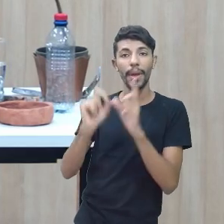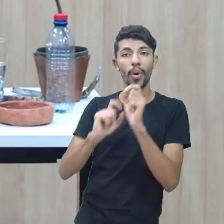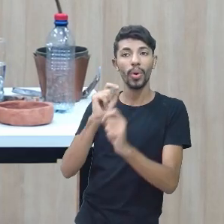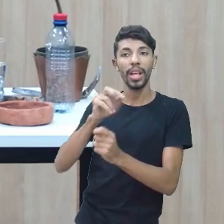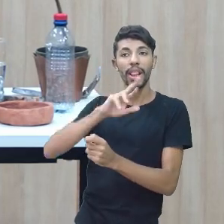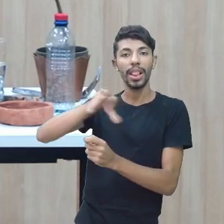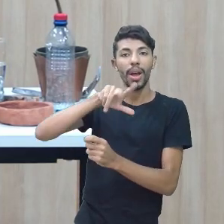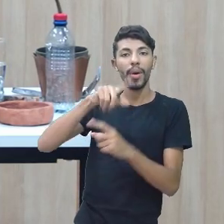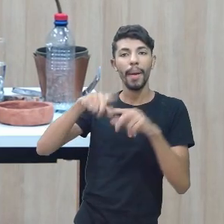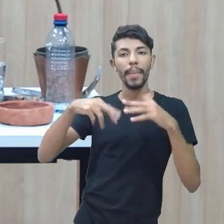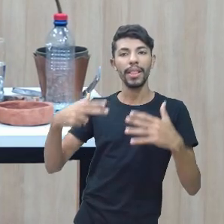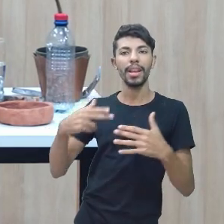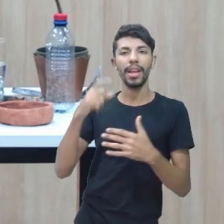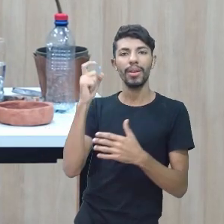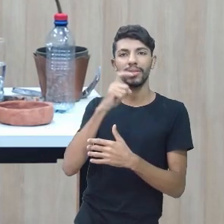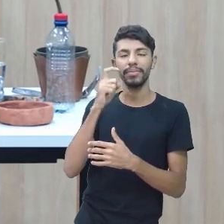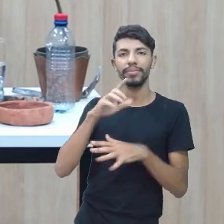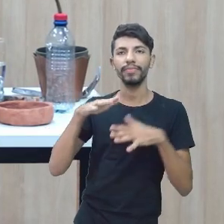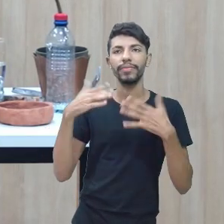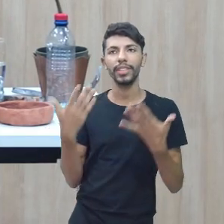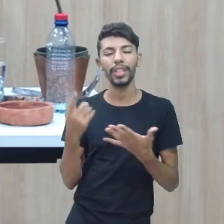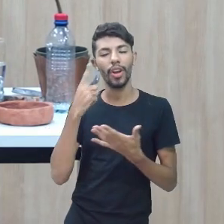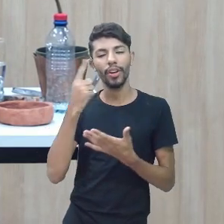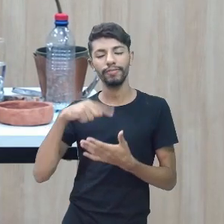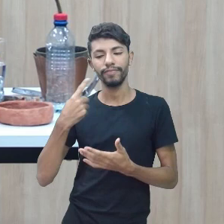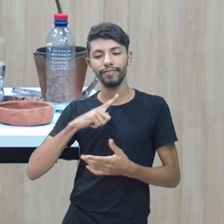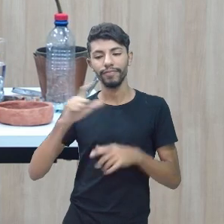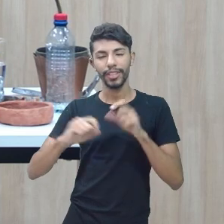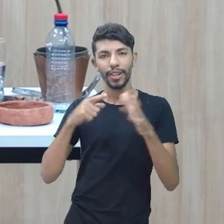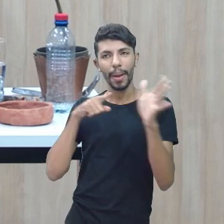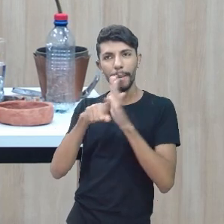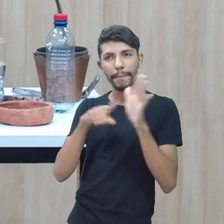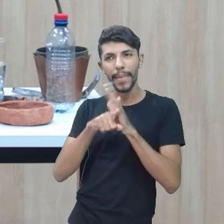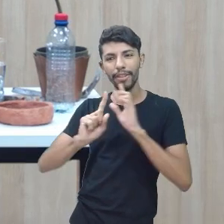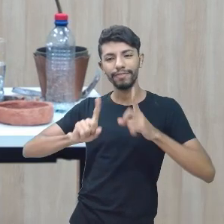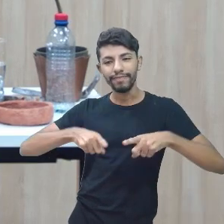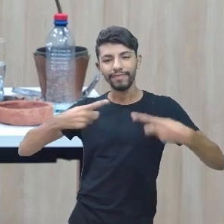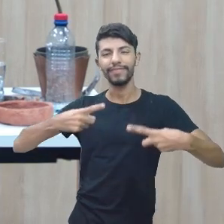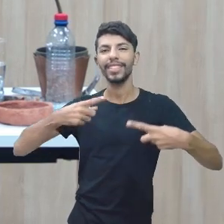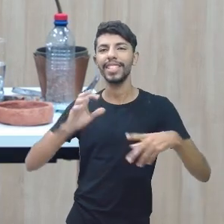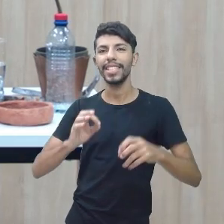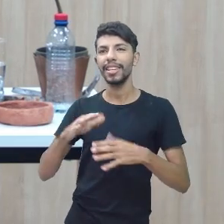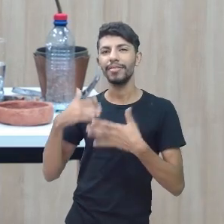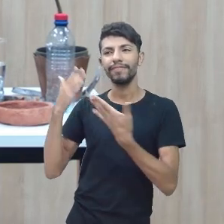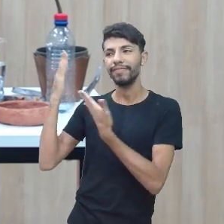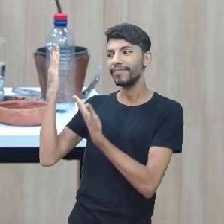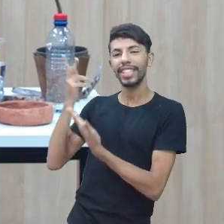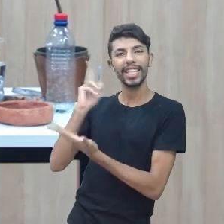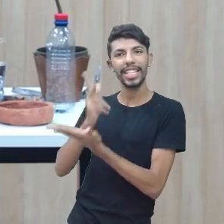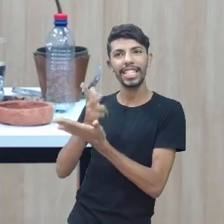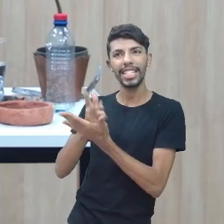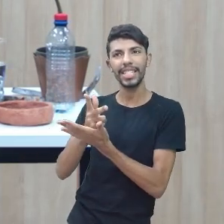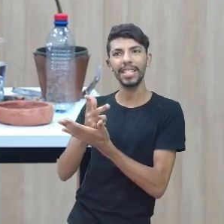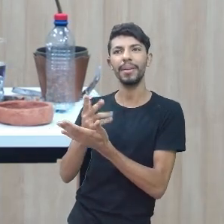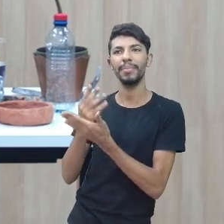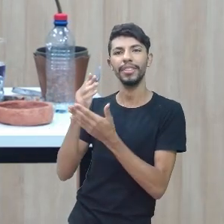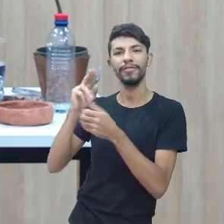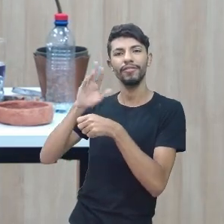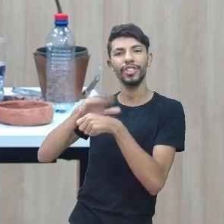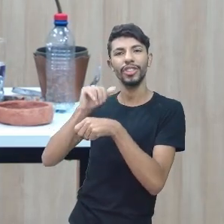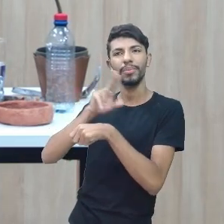Como eu disse, a gente parte de perguntas, de desafios, não é? Que eu estou sempre chamando aqui para vocês de checkpoint.